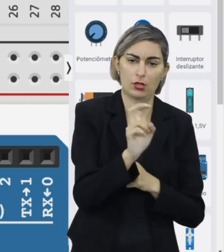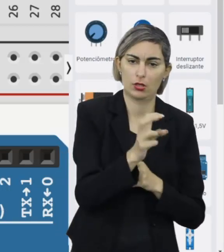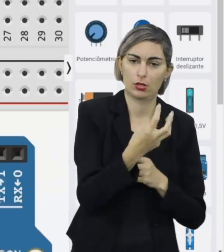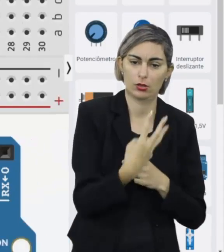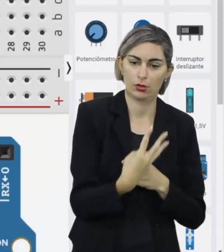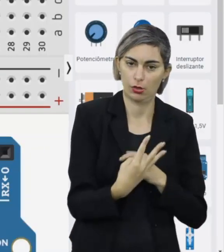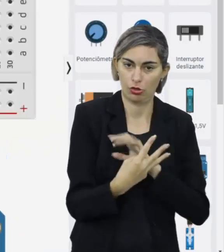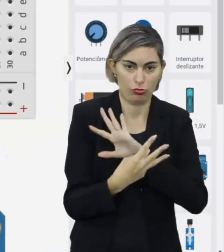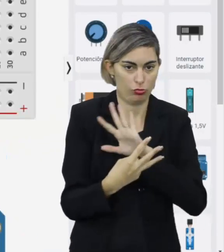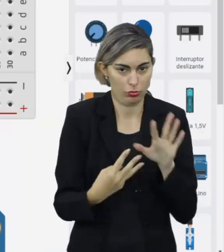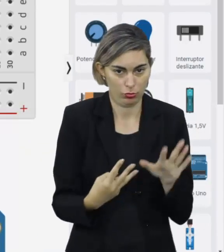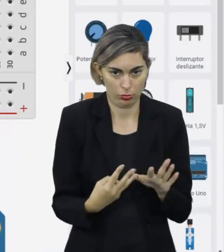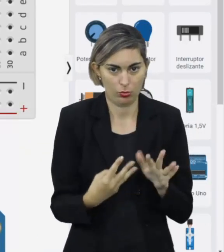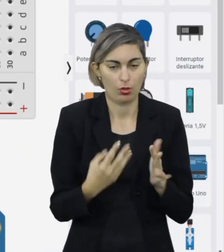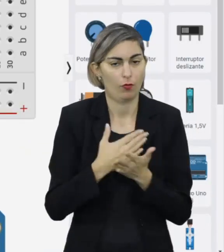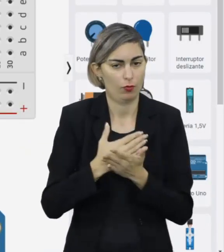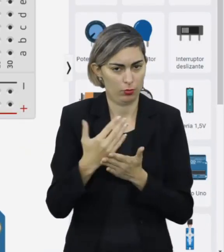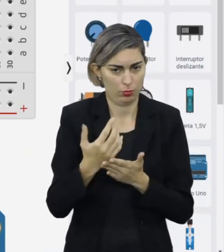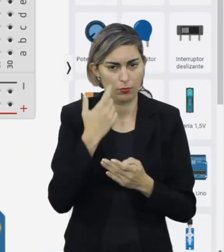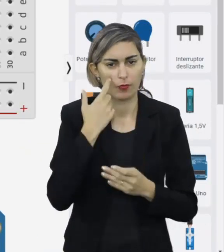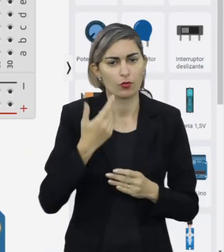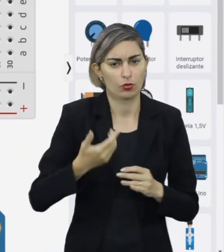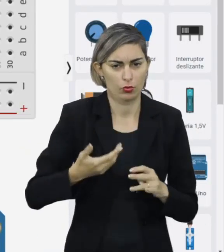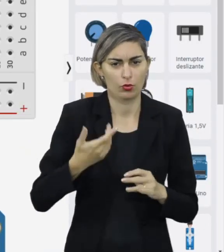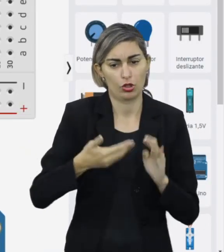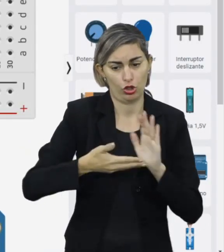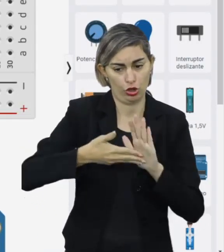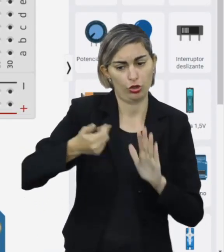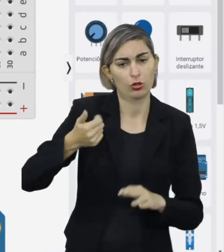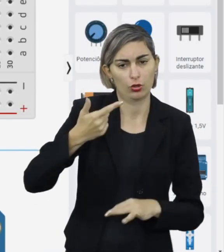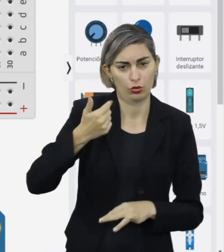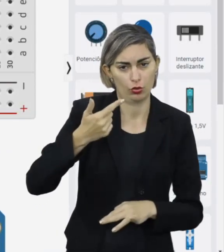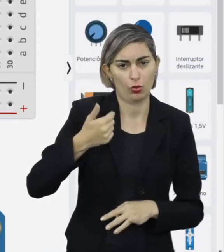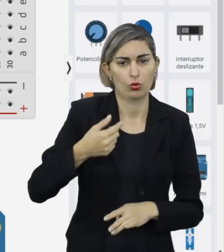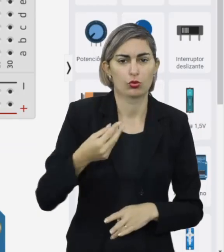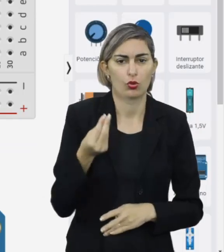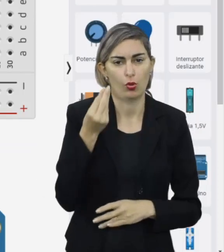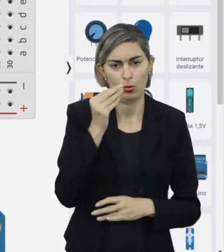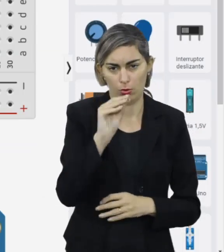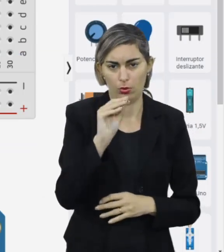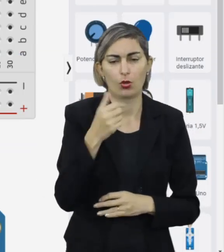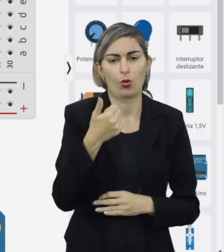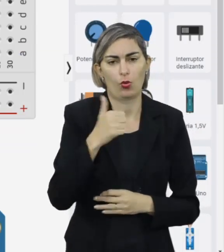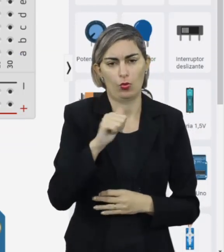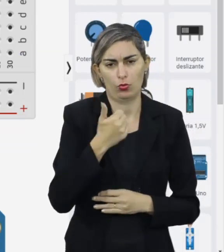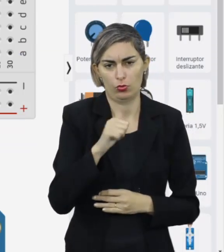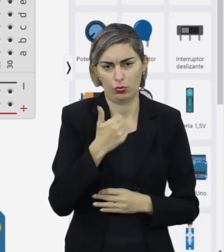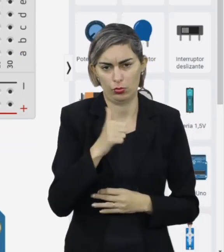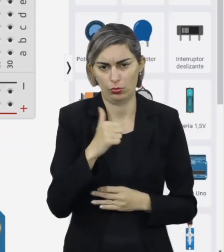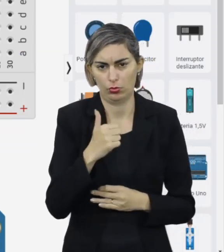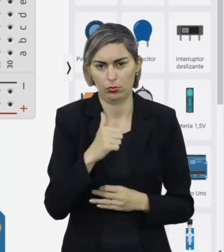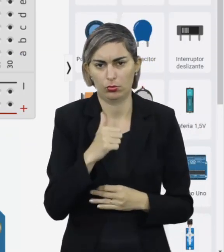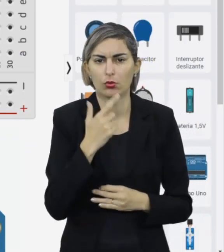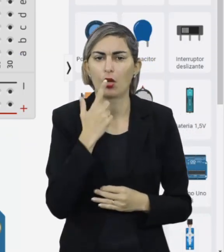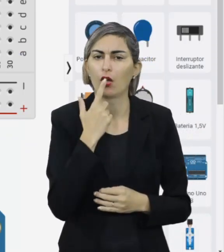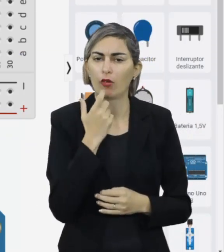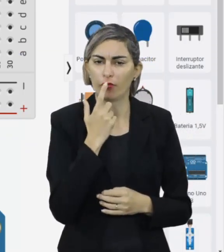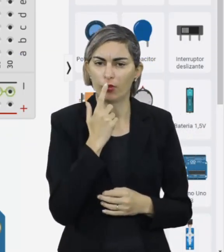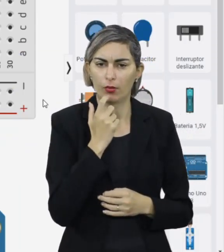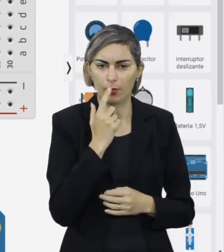3. Tá? Então já vou começar de cara tirando ele daqui do 12 e colocando ele no 11. Esse aqui eu vou colocar